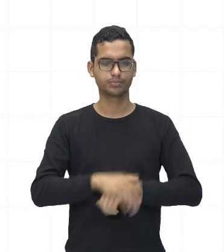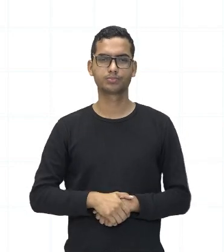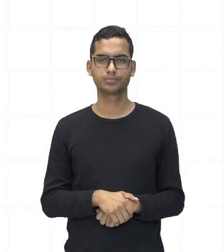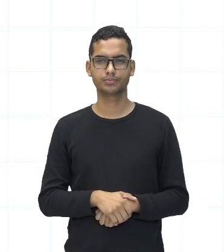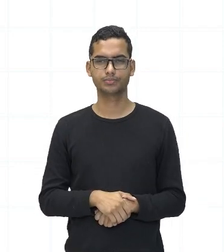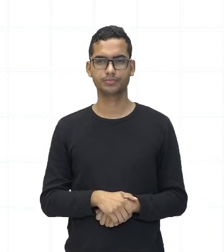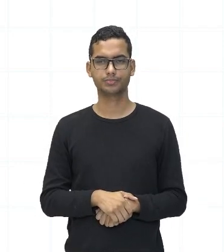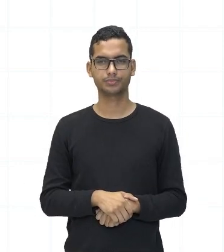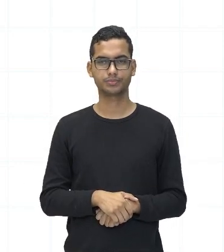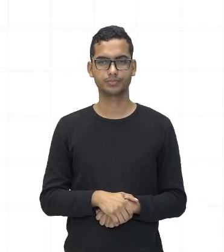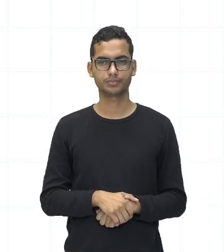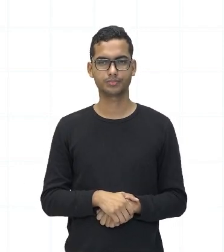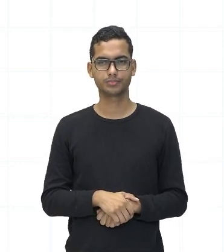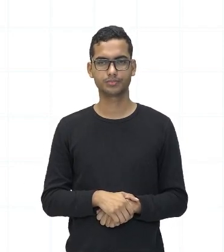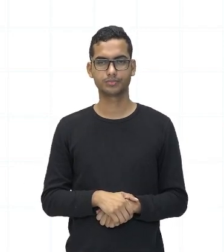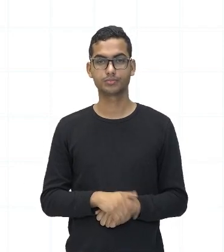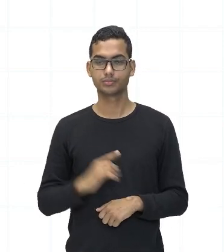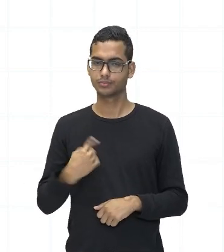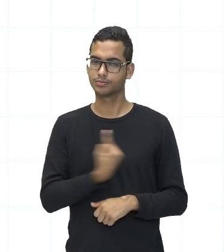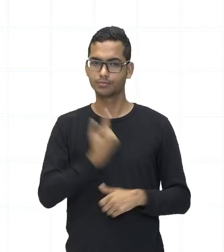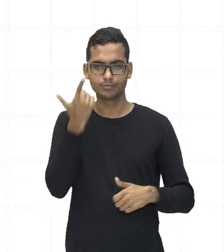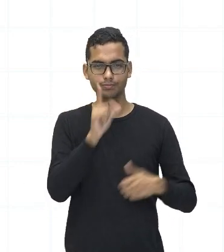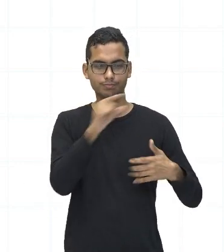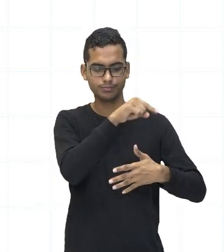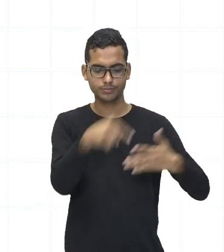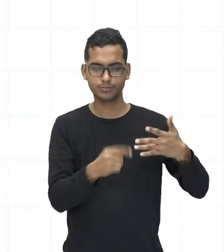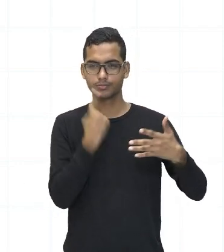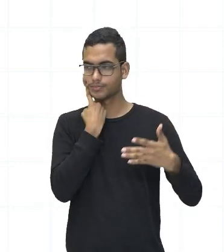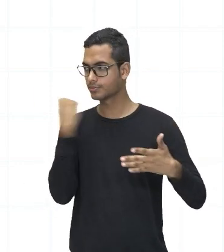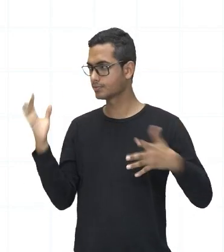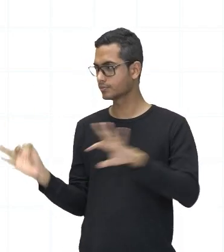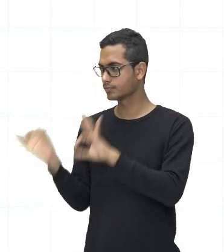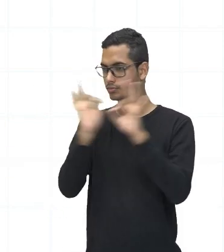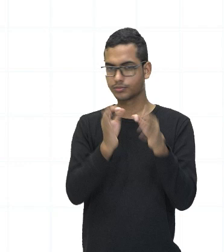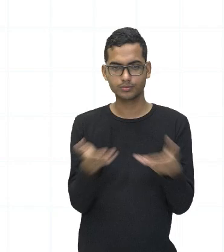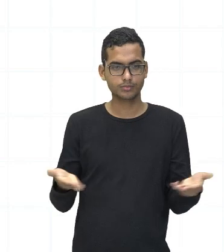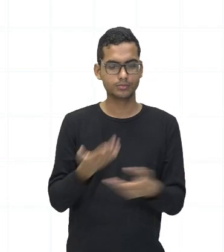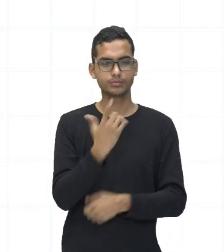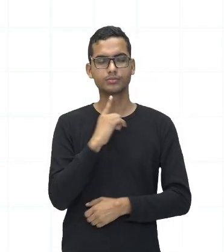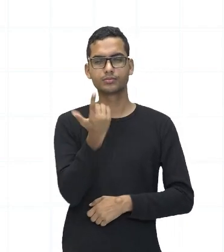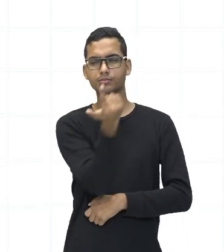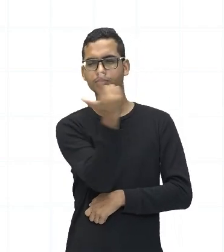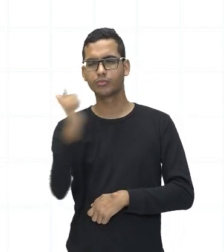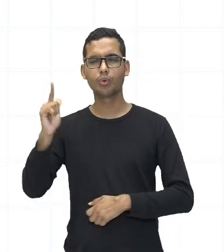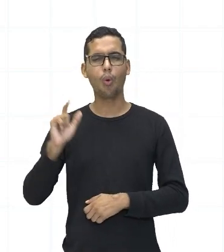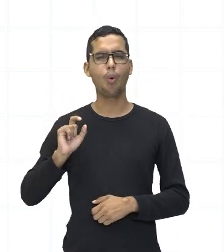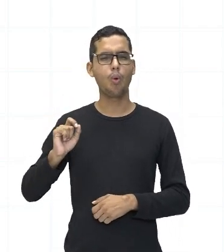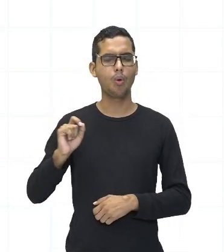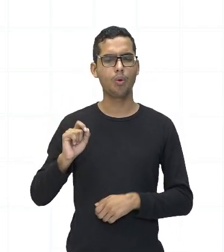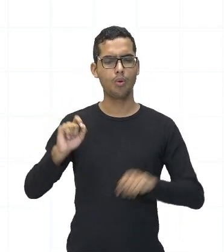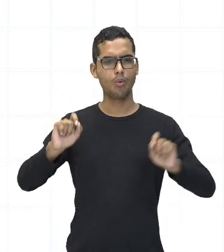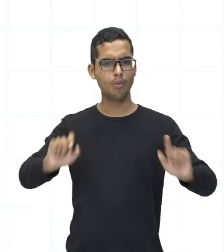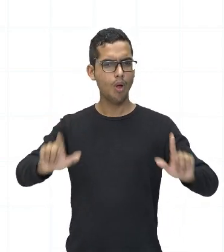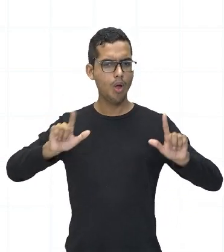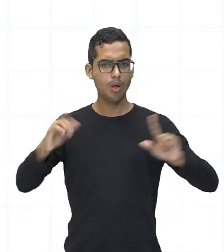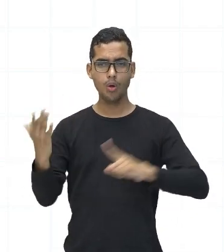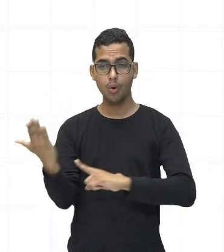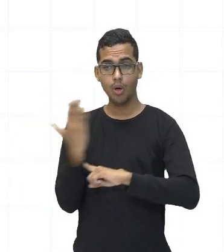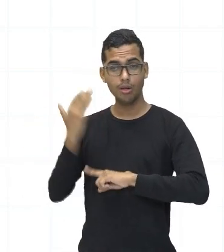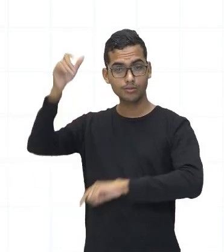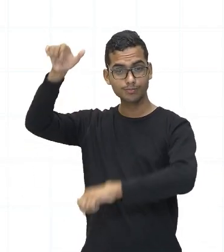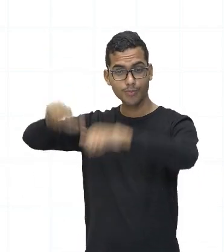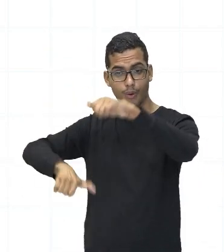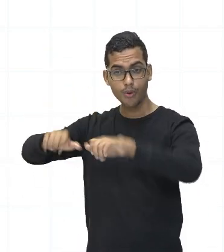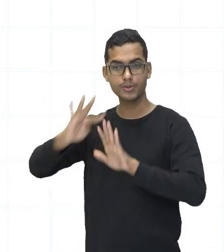isso foi observado por nós. Nós vamos avançar agora que nós temos um quadro que nos ajuda a analisar esse texto